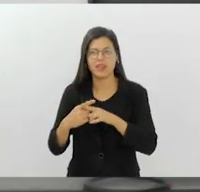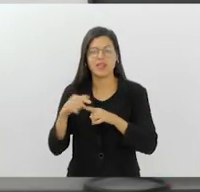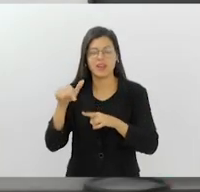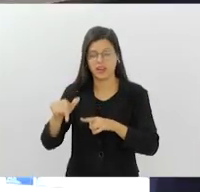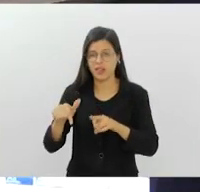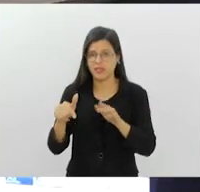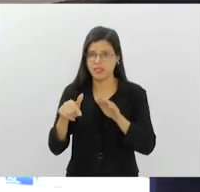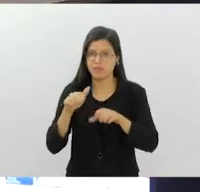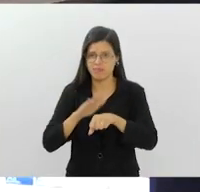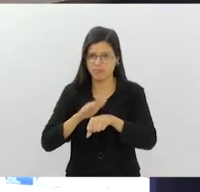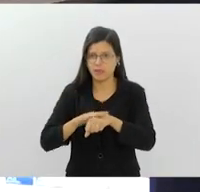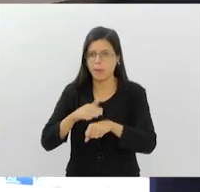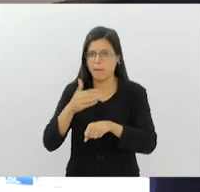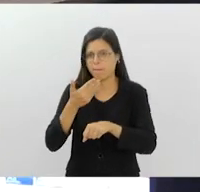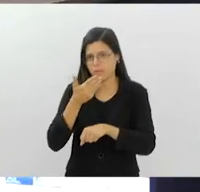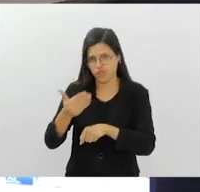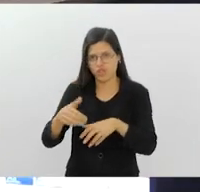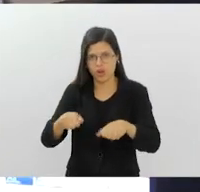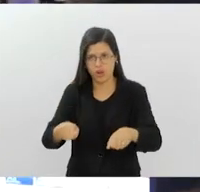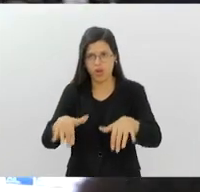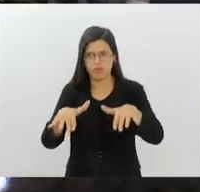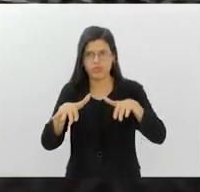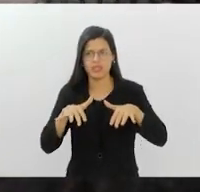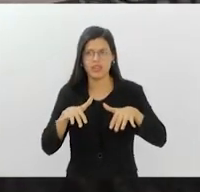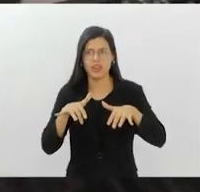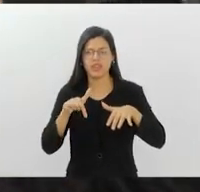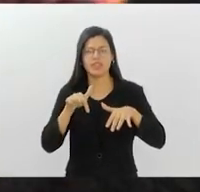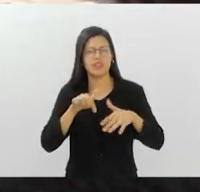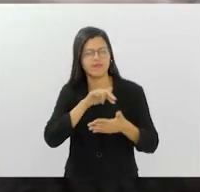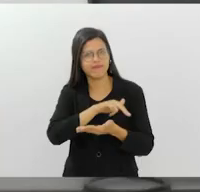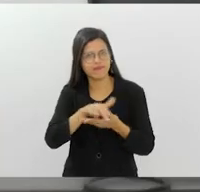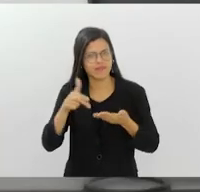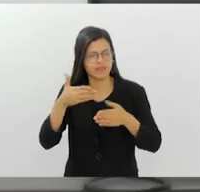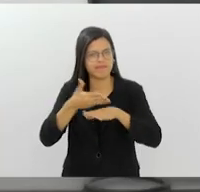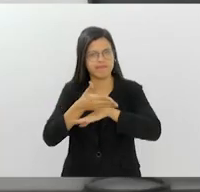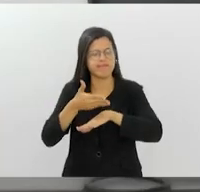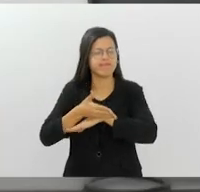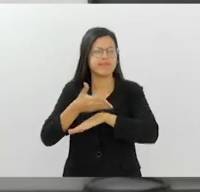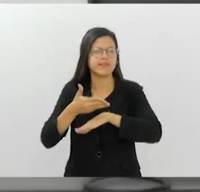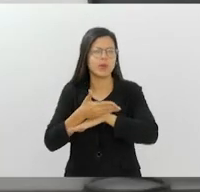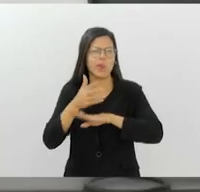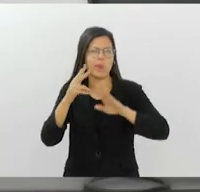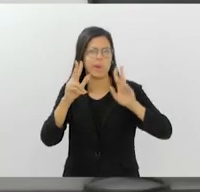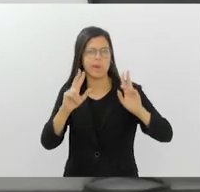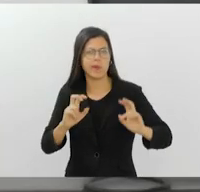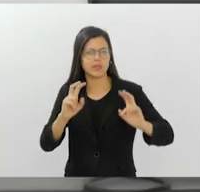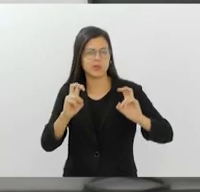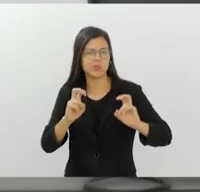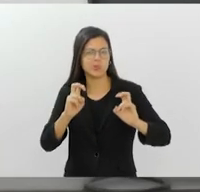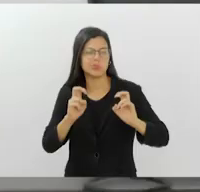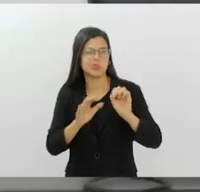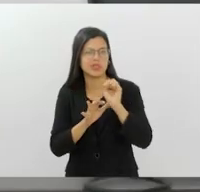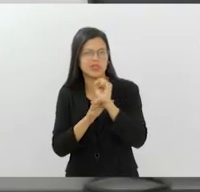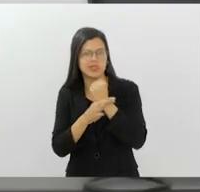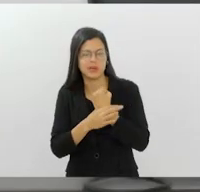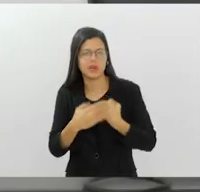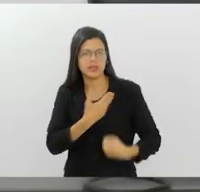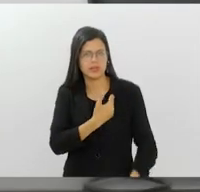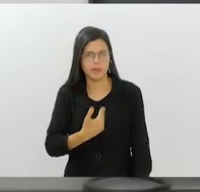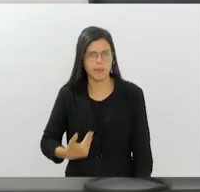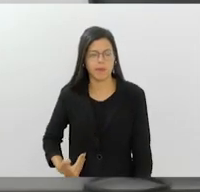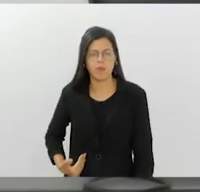audiência aliás É bom que se diga o ceseg tá em várias audiências sempre com assuntos de segurança pública